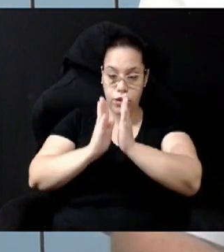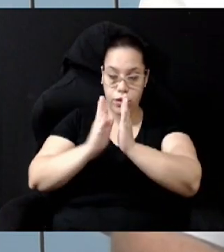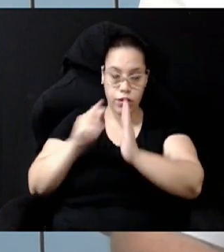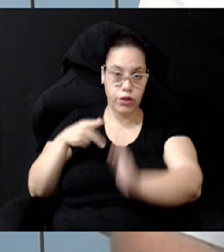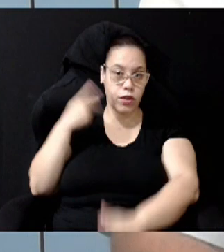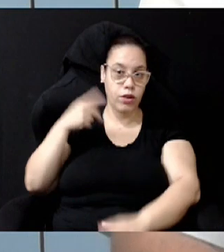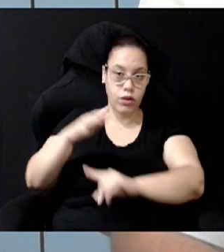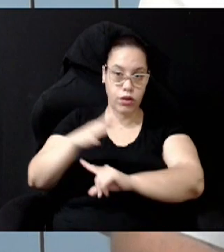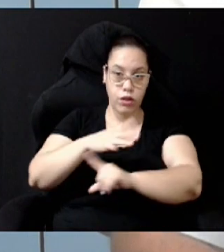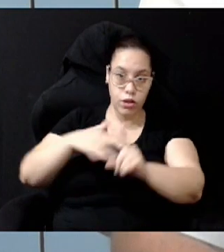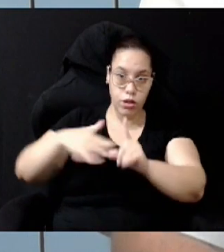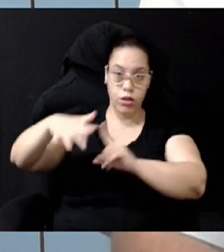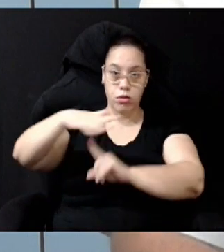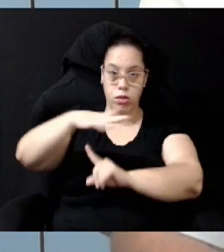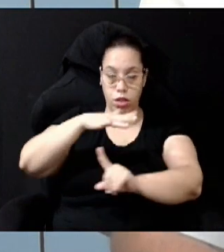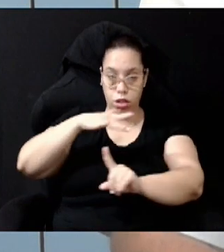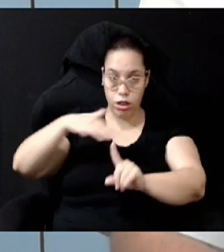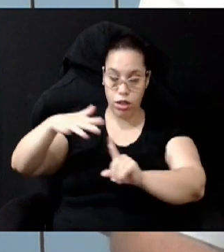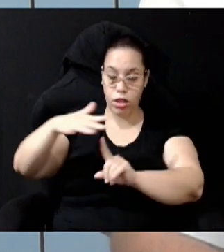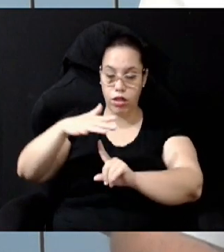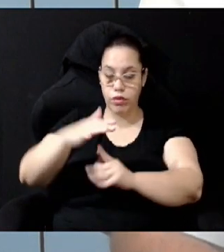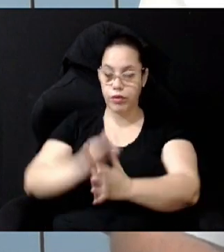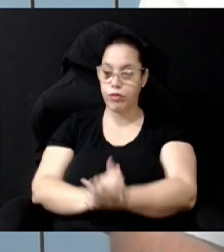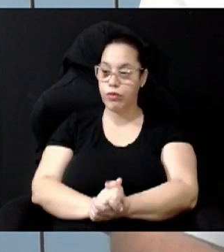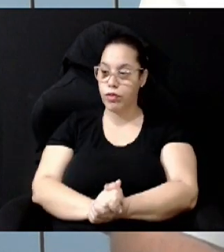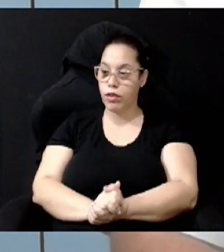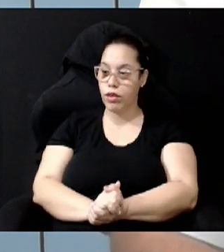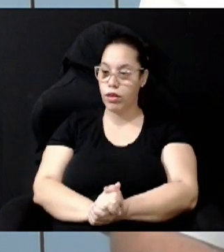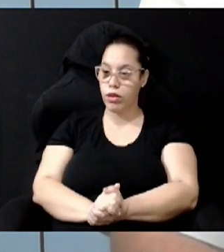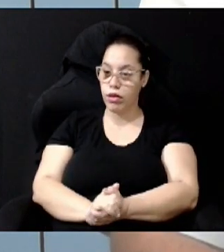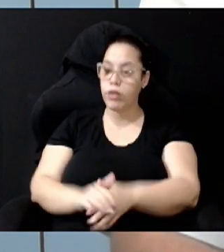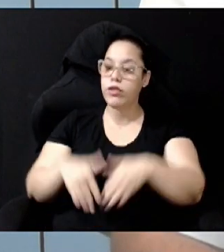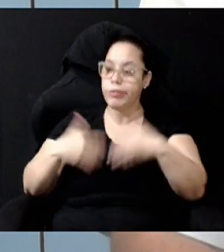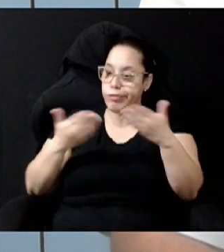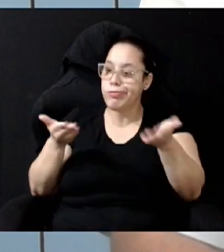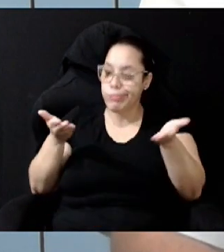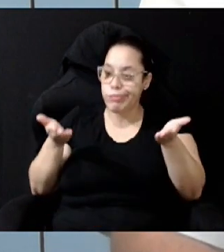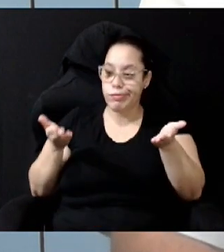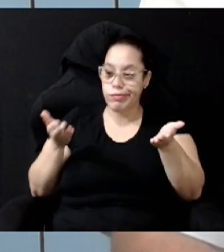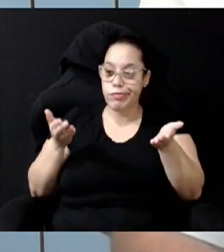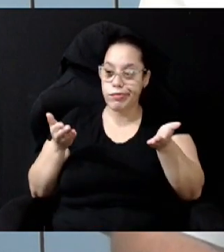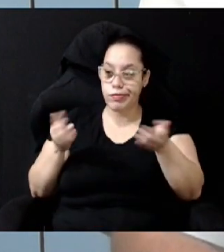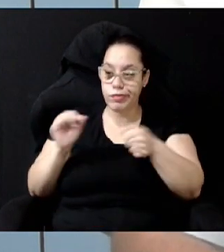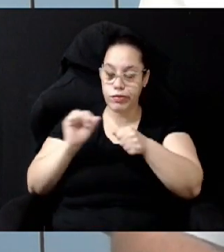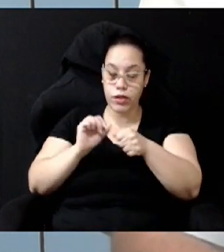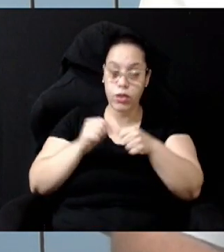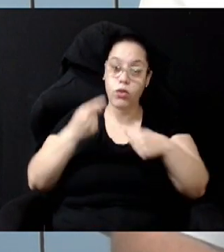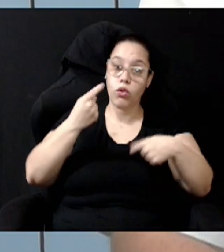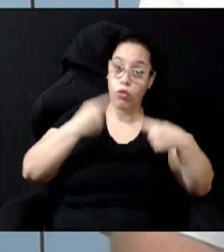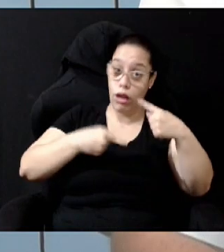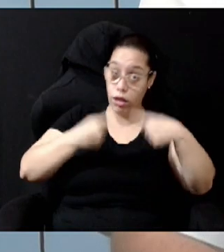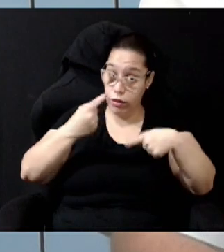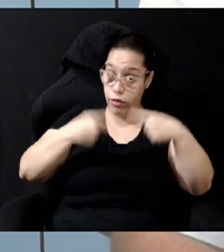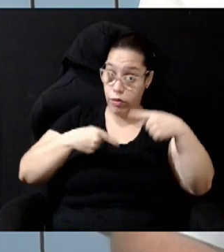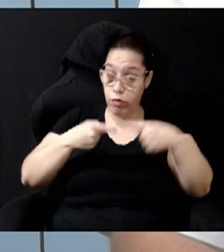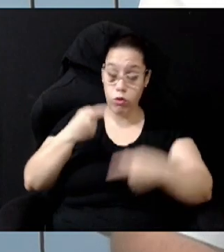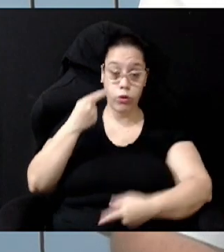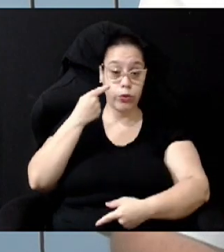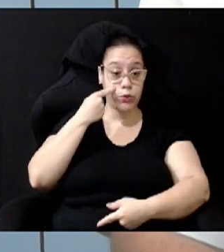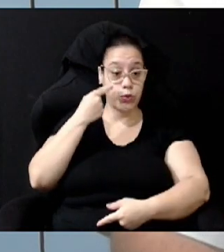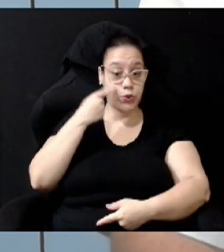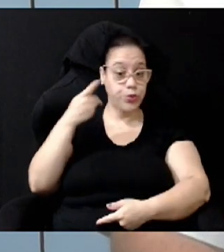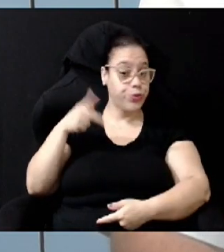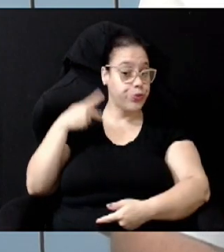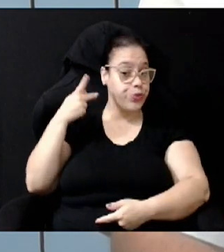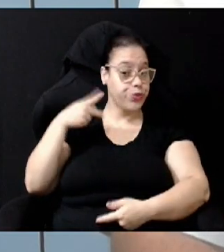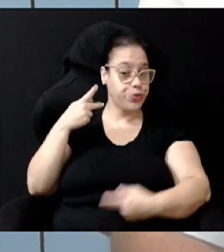Ambientalista, ela nos dá a condição de fazer o debate com o olhar na política, mas também